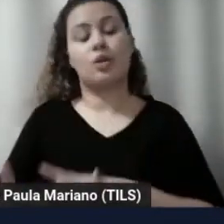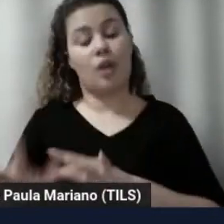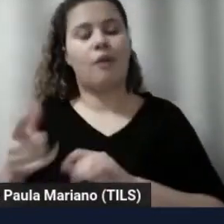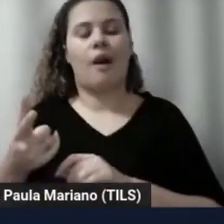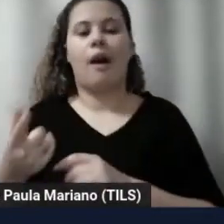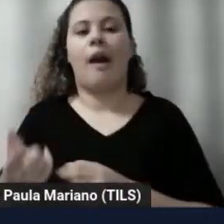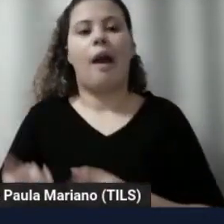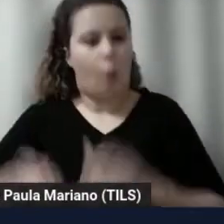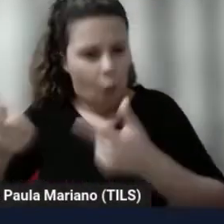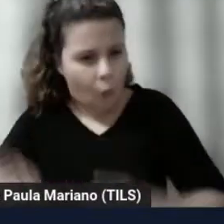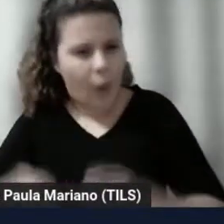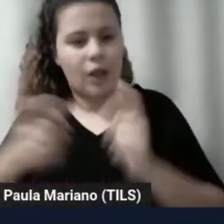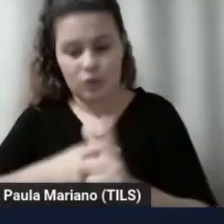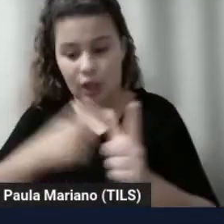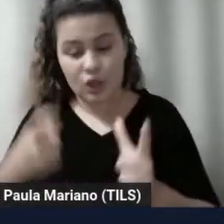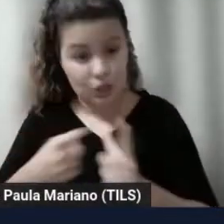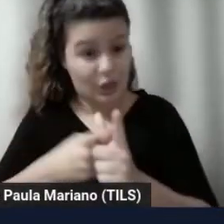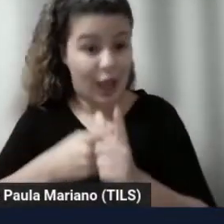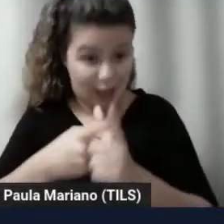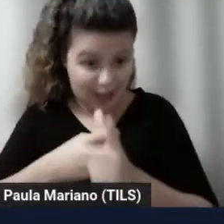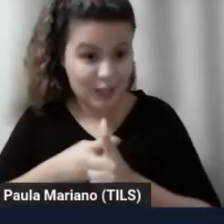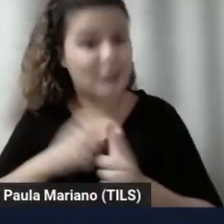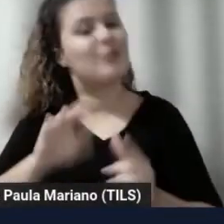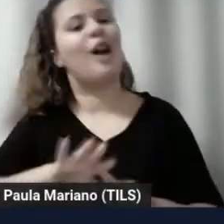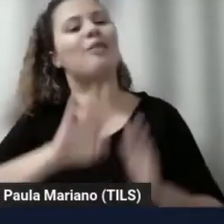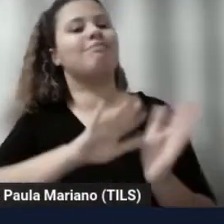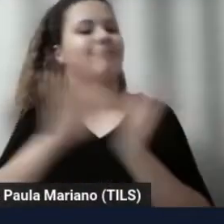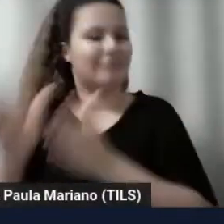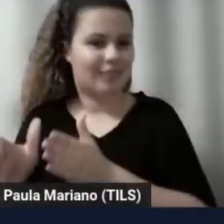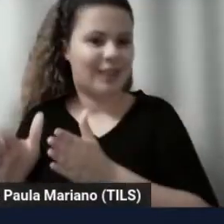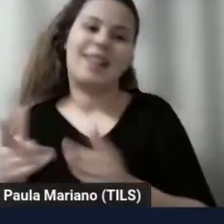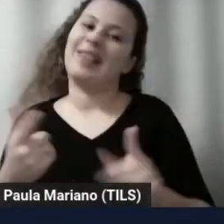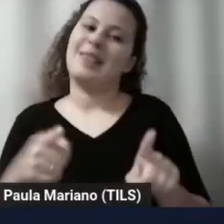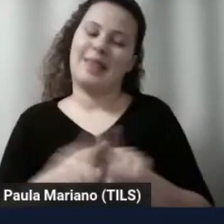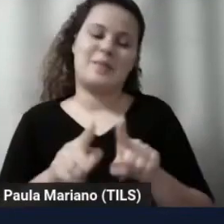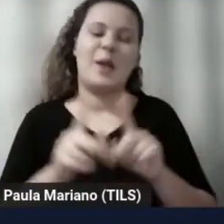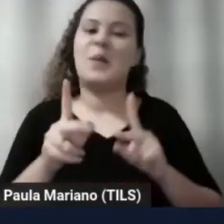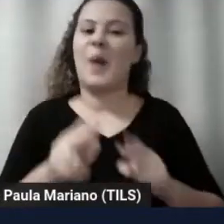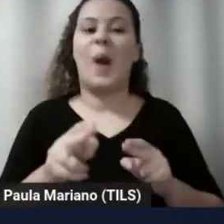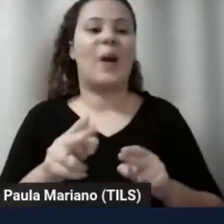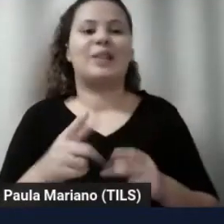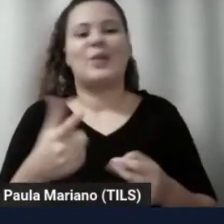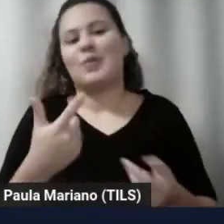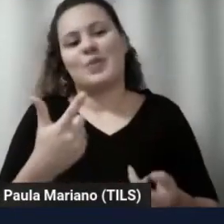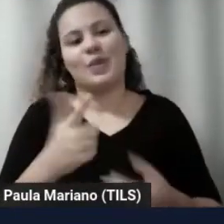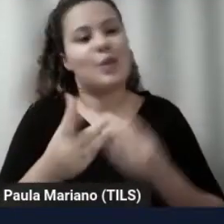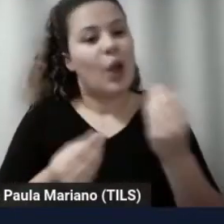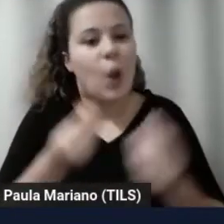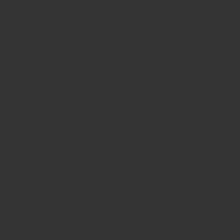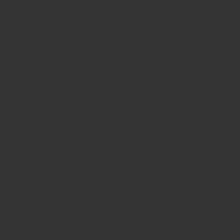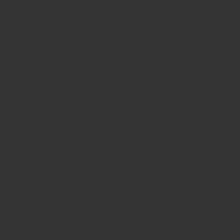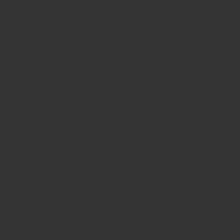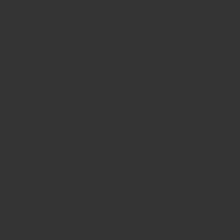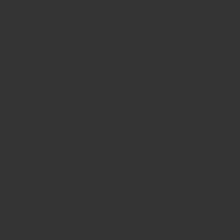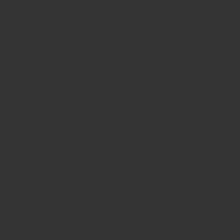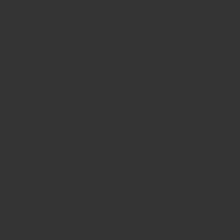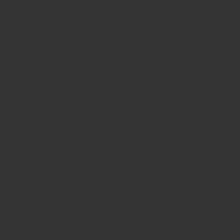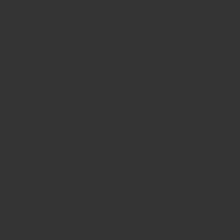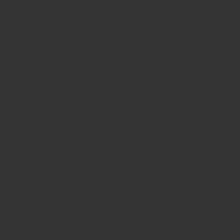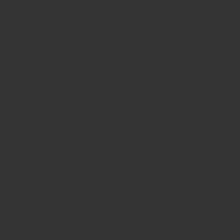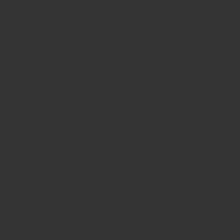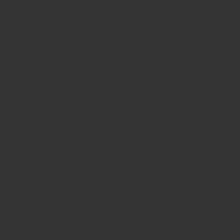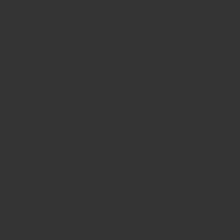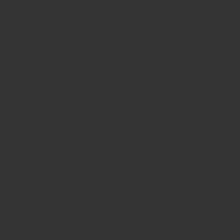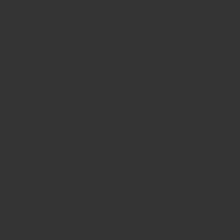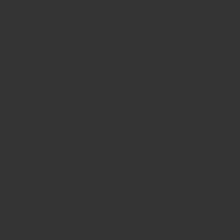O arcabouço faz a mesma coisa. Não tem saída se não enfrentar o sistema da dívida. A Auditoria